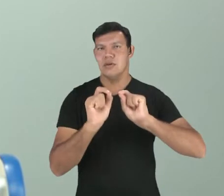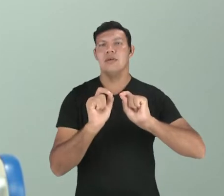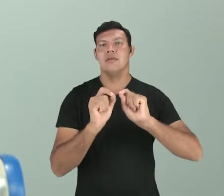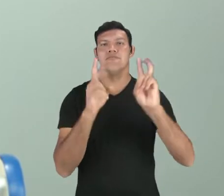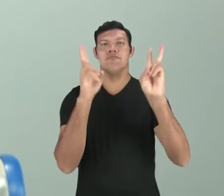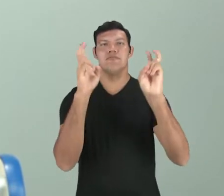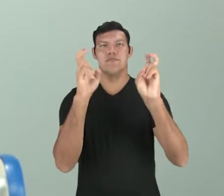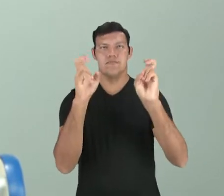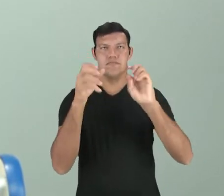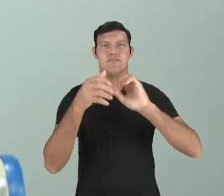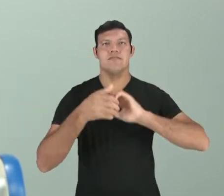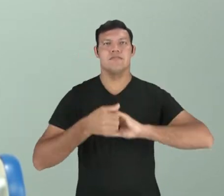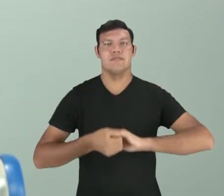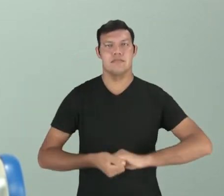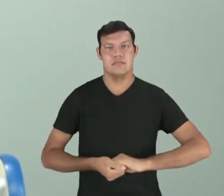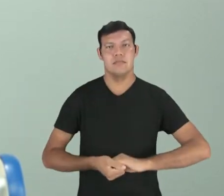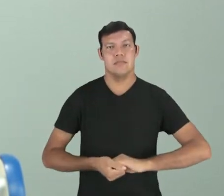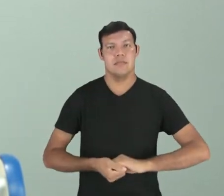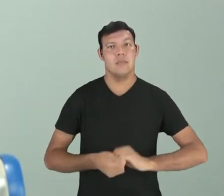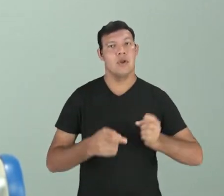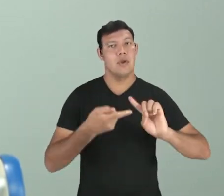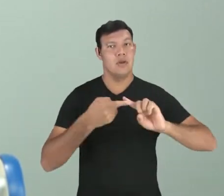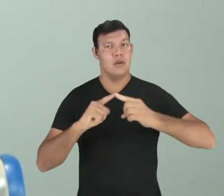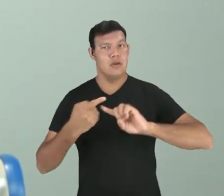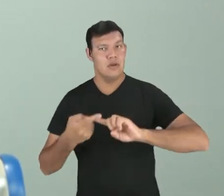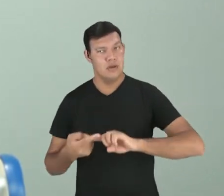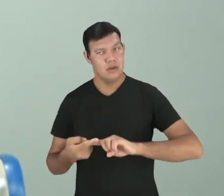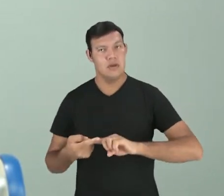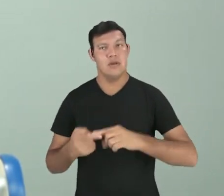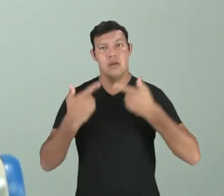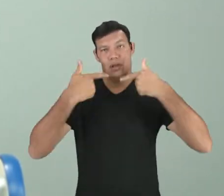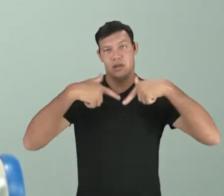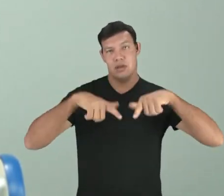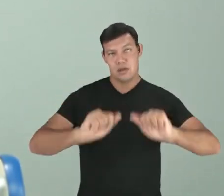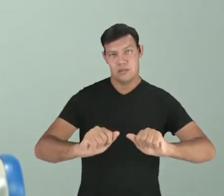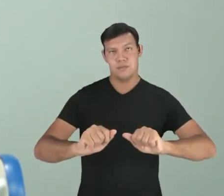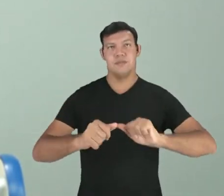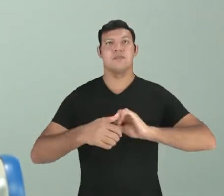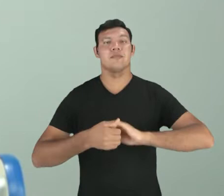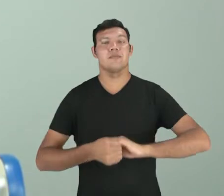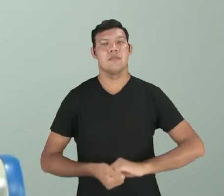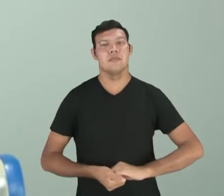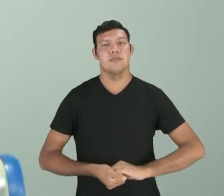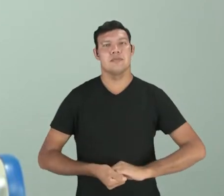sobre figures of speech, figuras de linguagem.